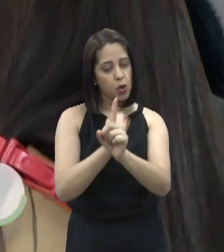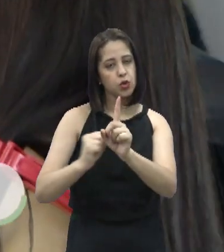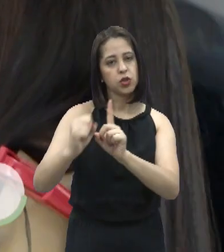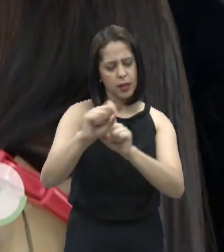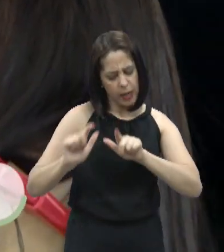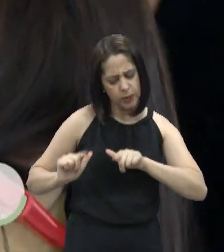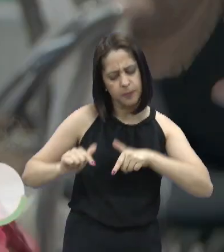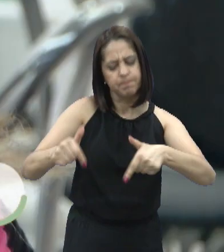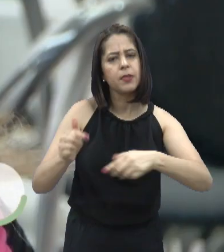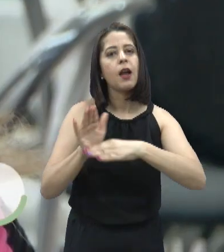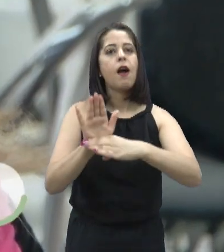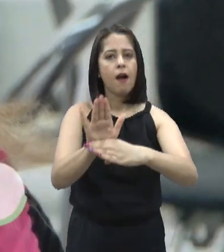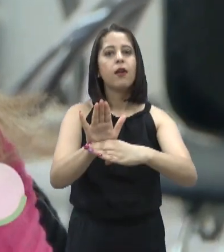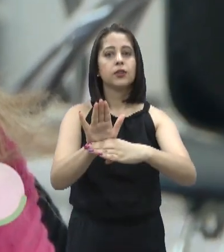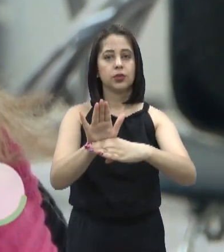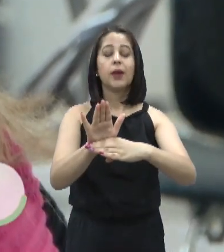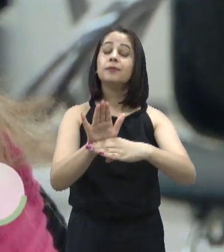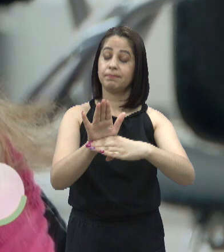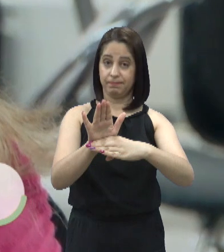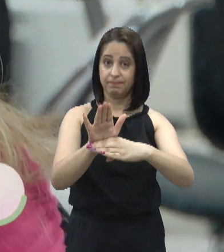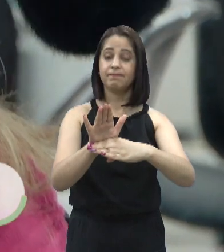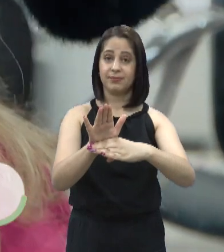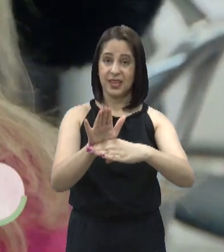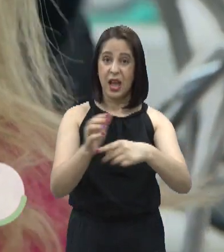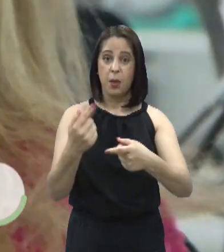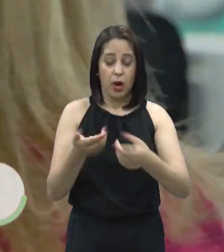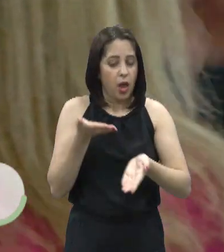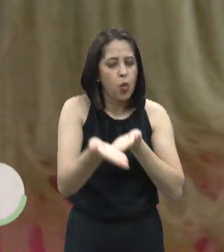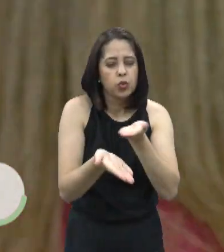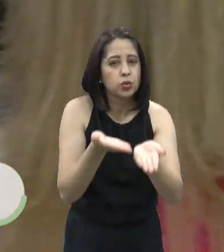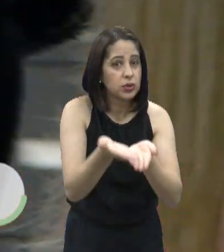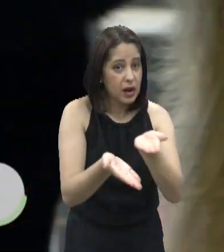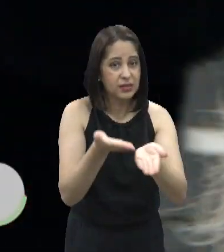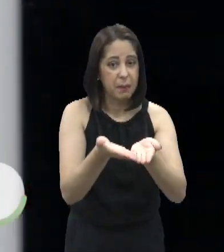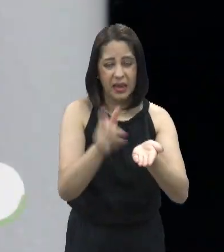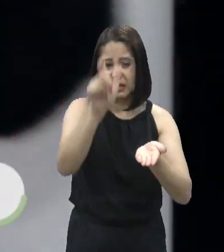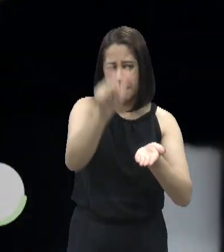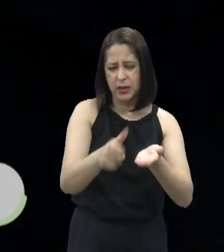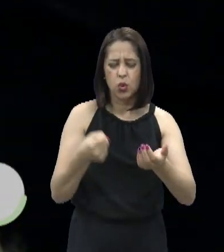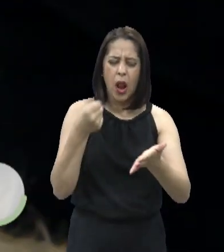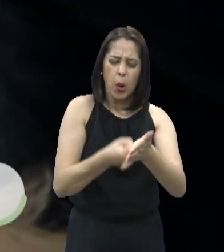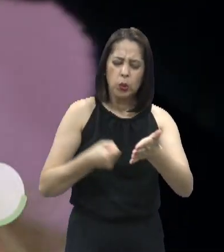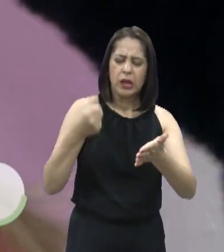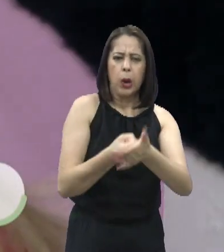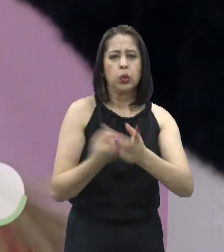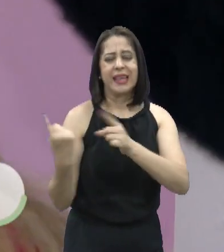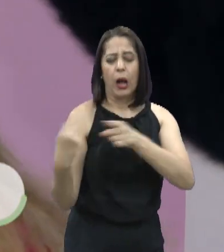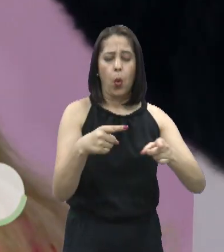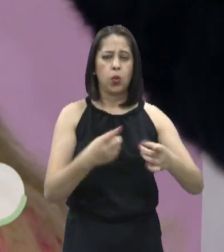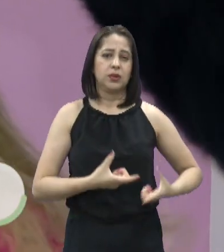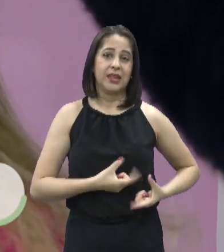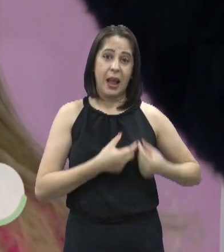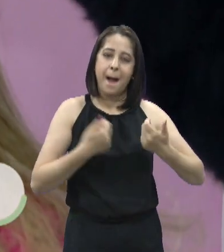toda a diferença. Afinal de contas, além do tratamento, quem luta contra o câncer também precisa